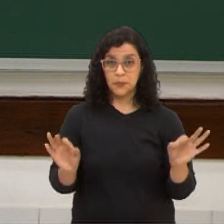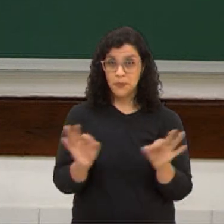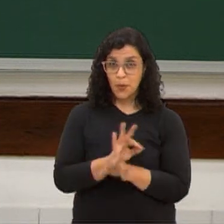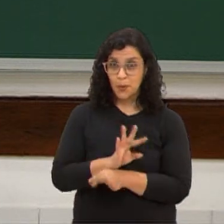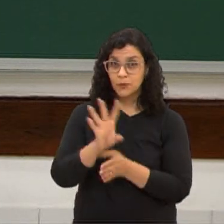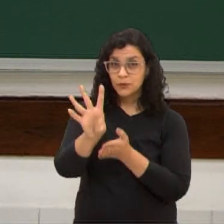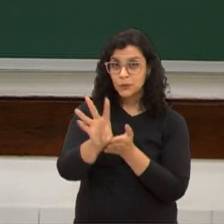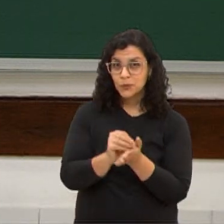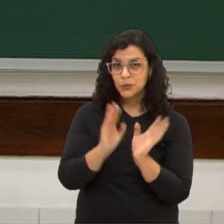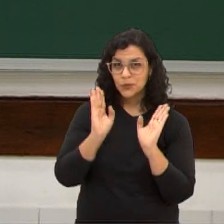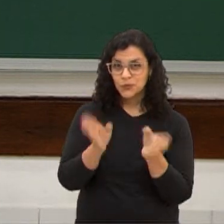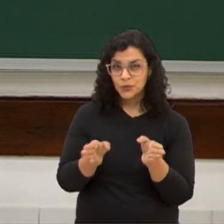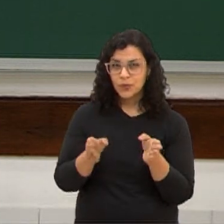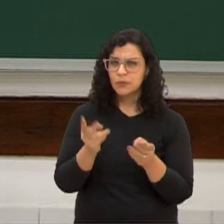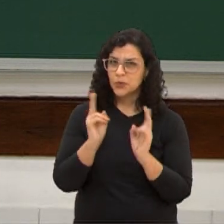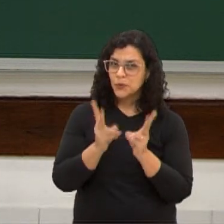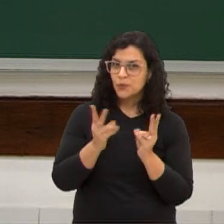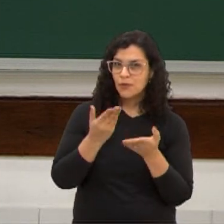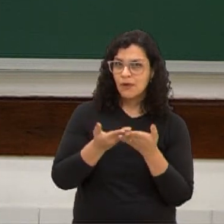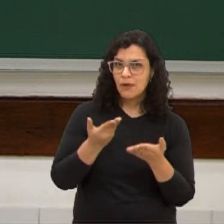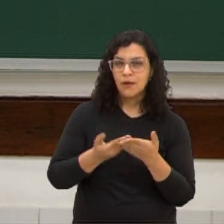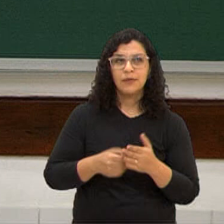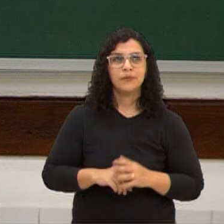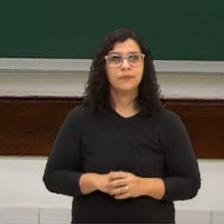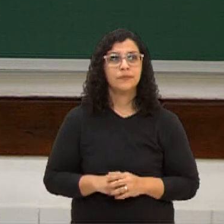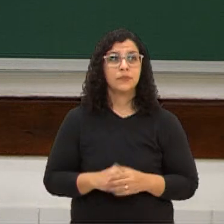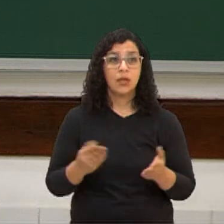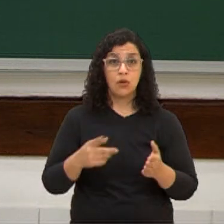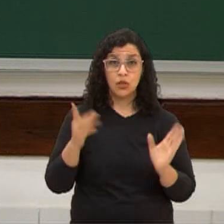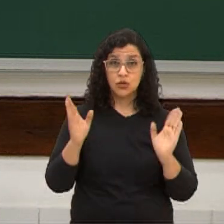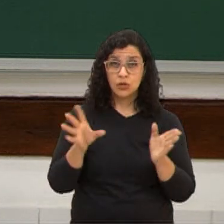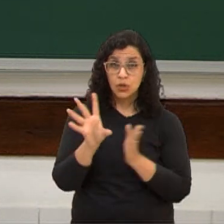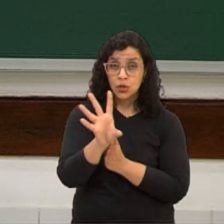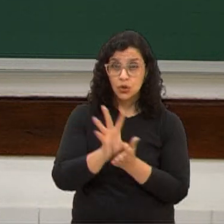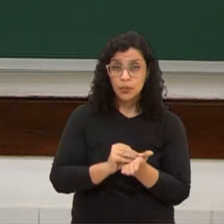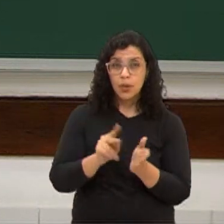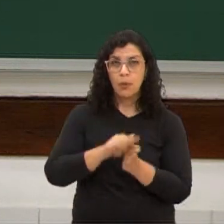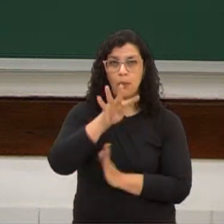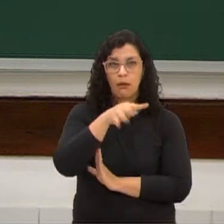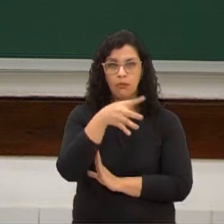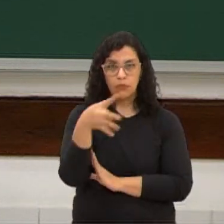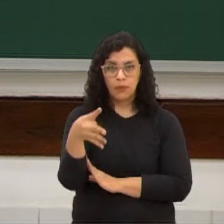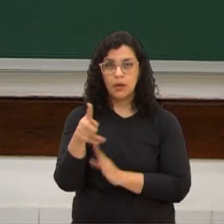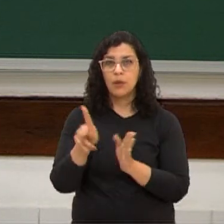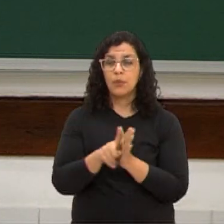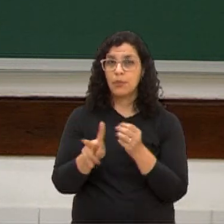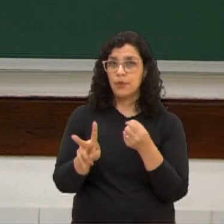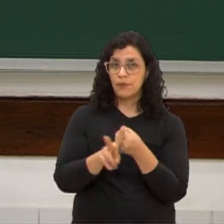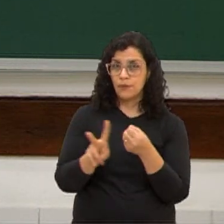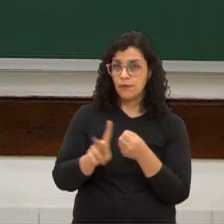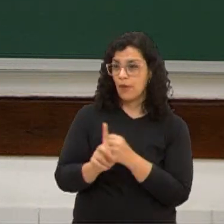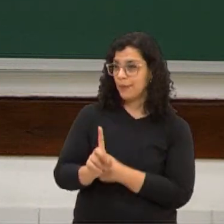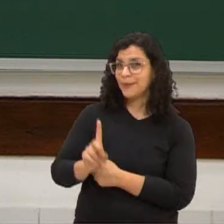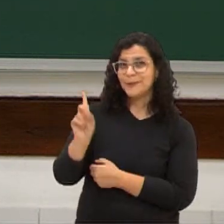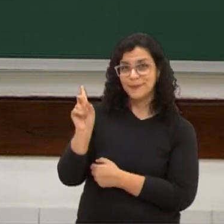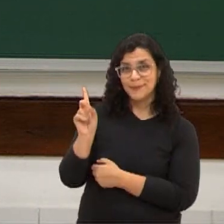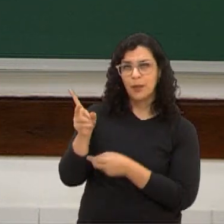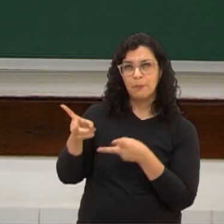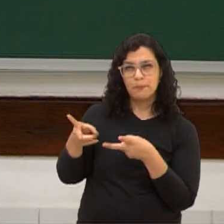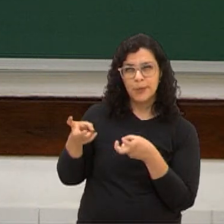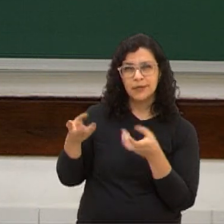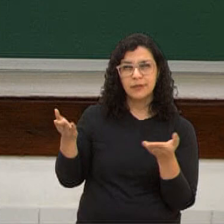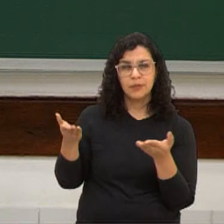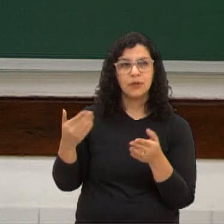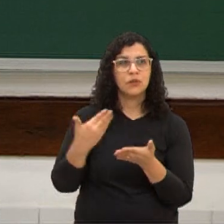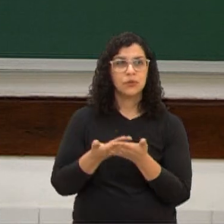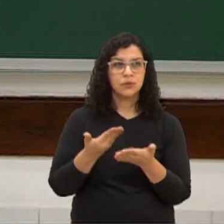Pronto, pessoal? Copiaram? Vamos continuar então? Agora que vocês copiaram a nossa tabela de conjugação dos verbos que estamos observando,